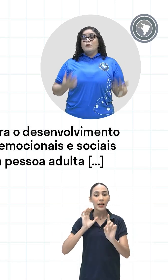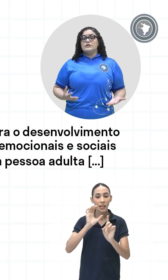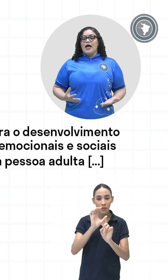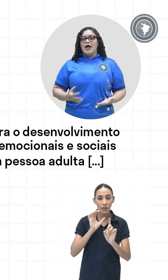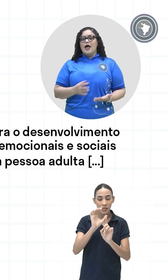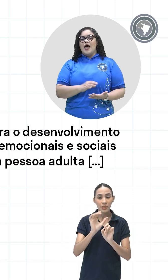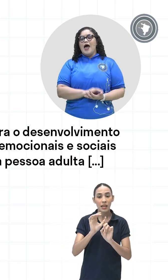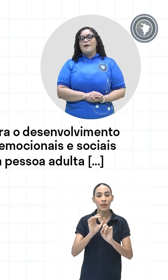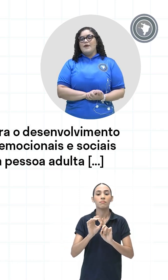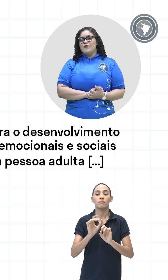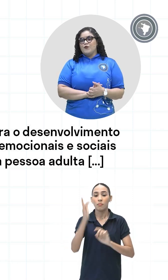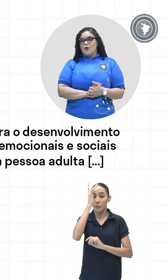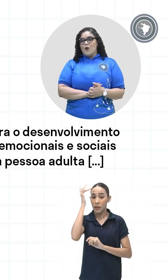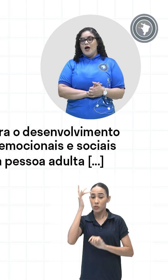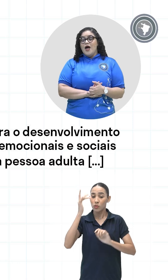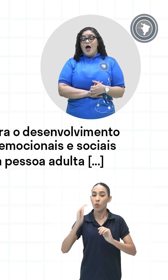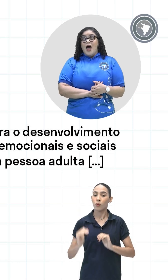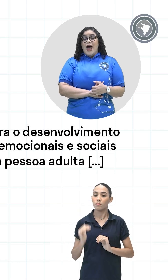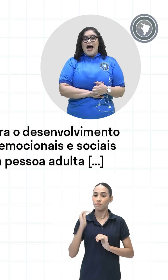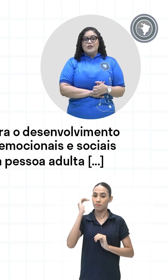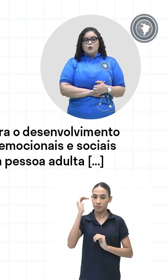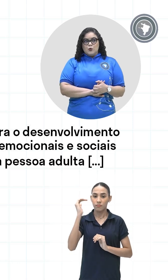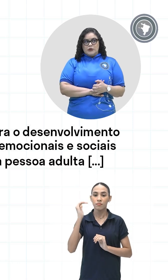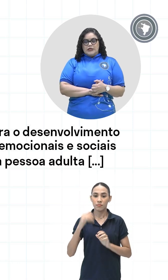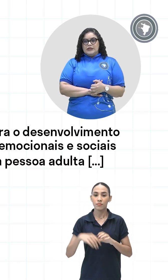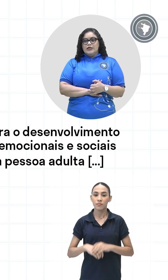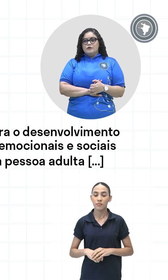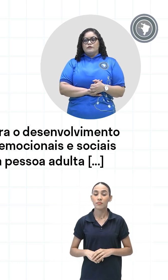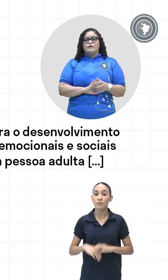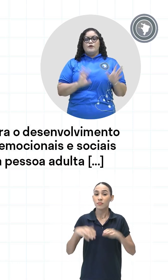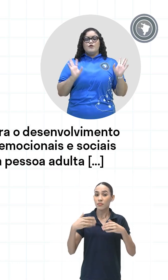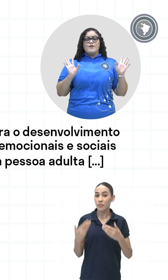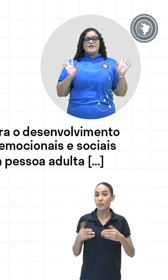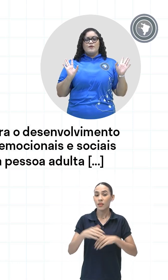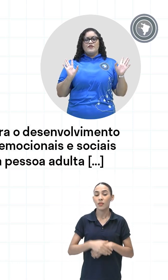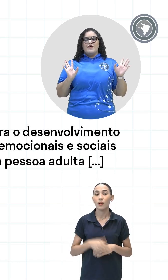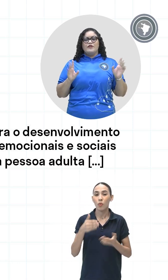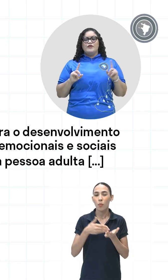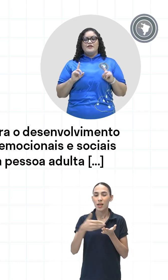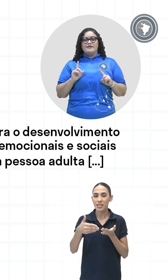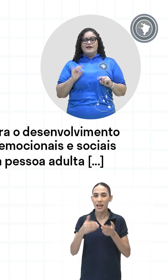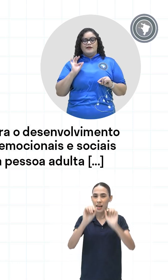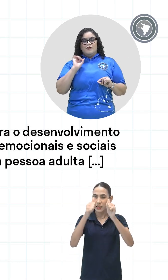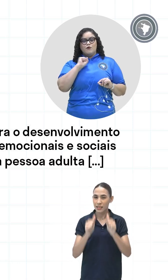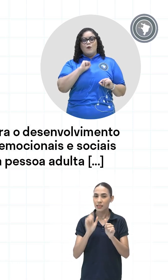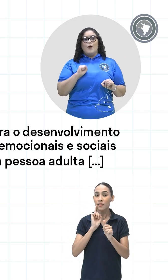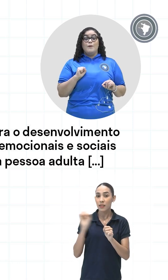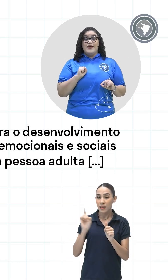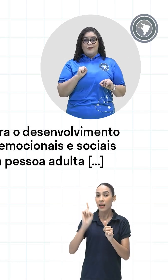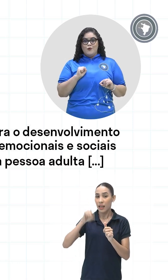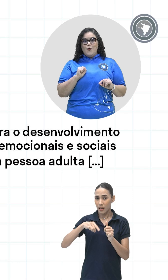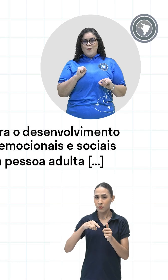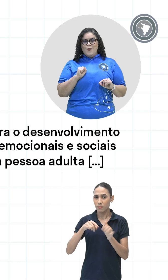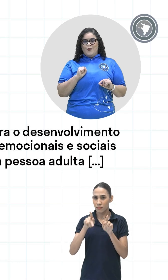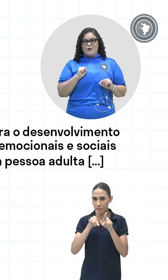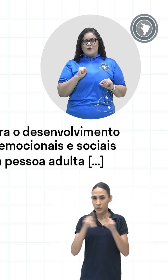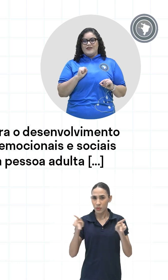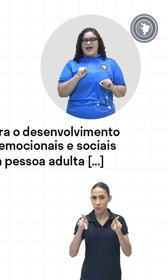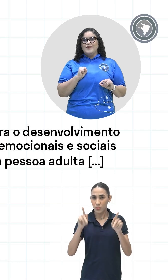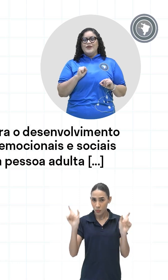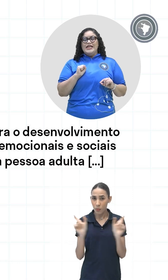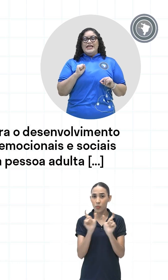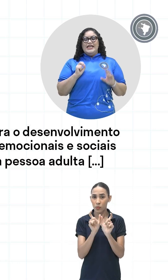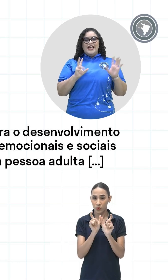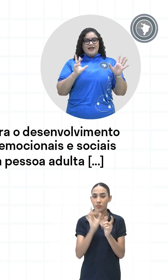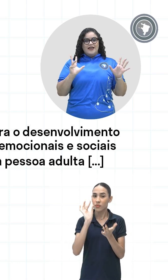de moldar a pessoa adulta. Então, vamos começar observando que sim, isto é um período composto,